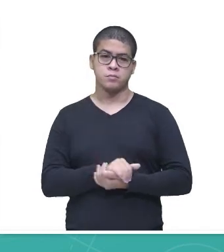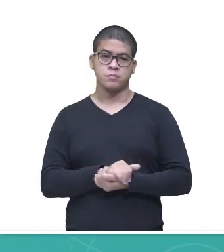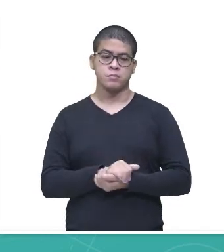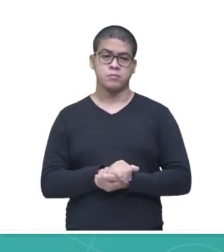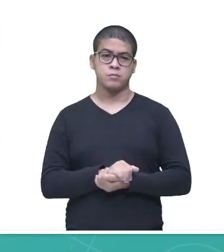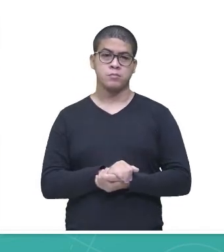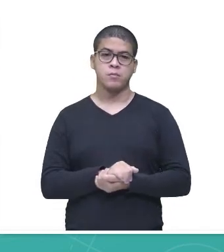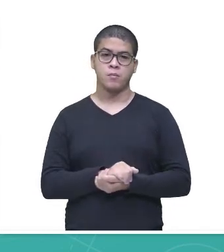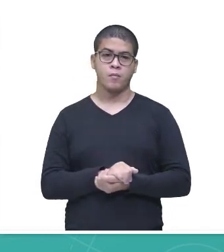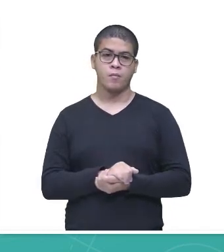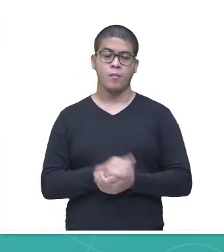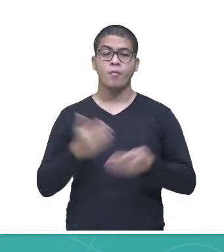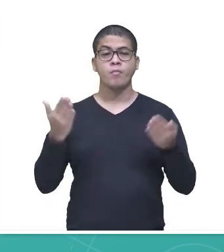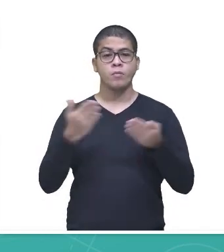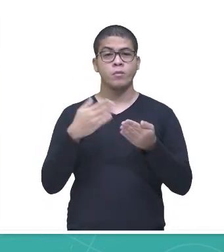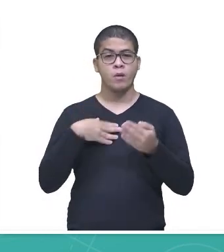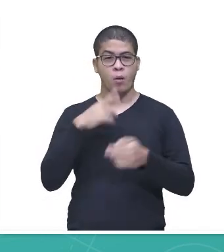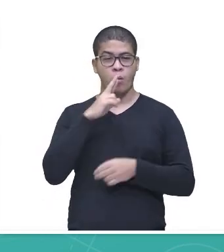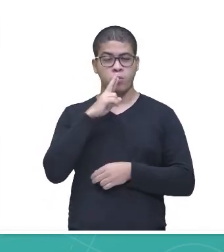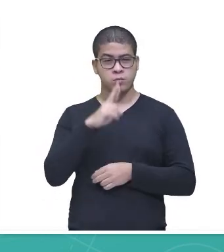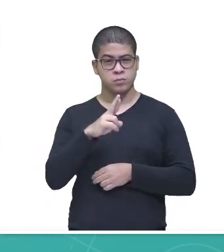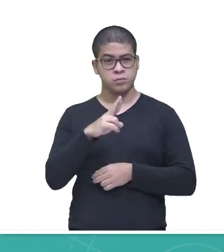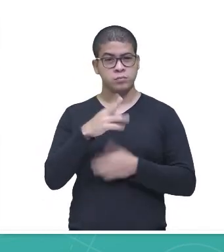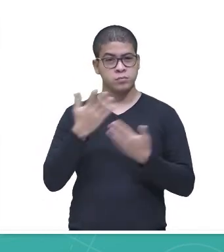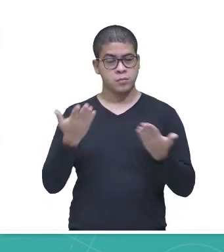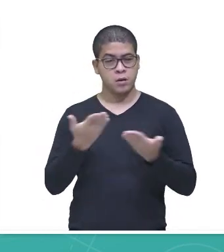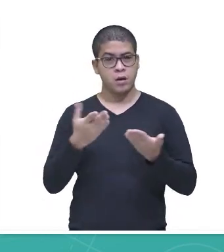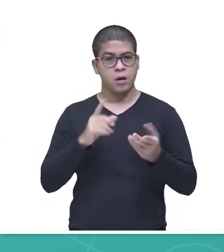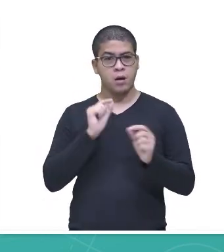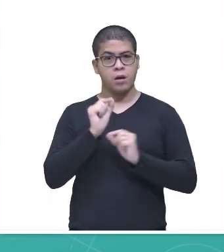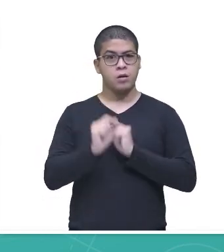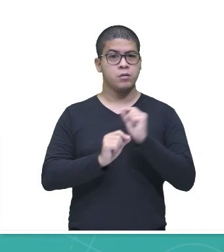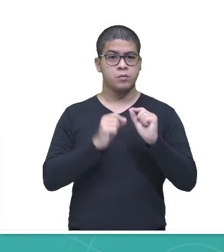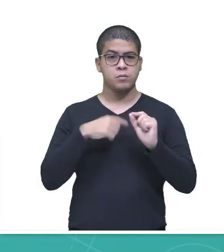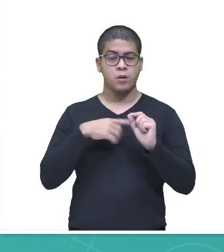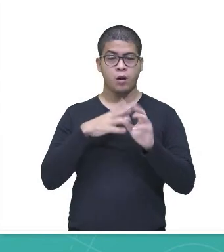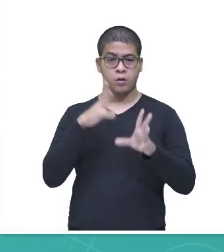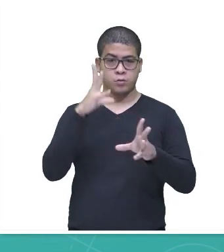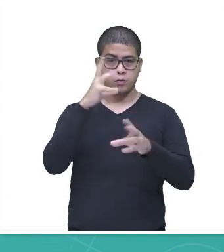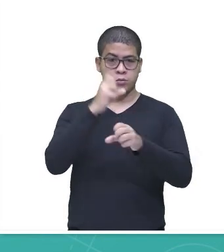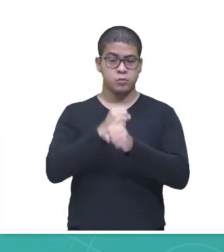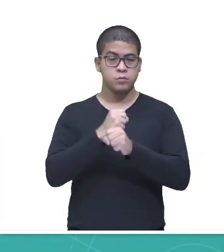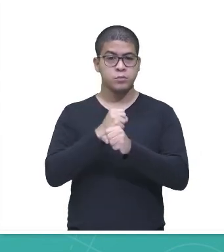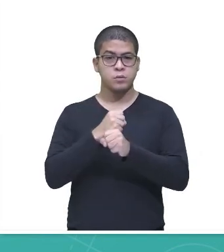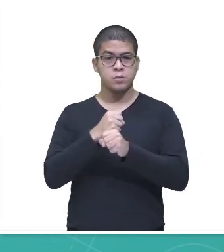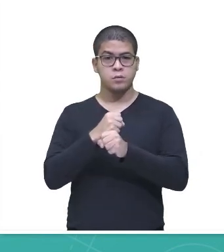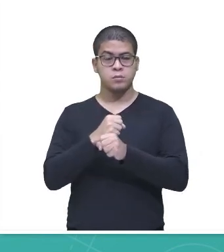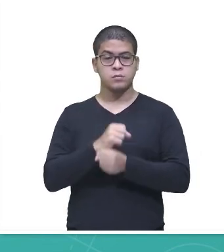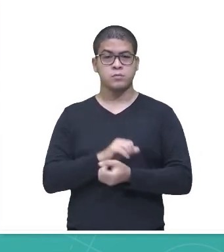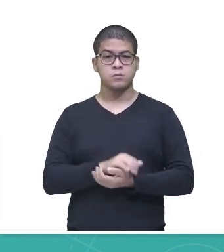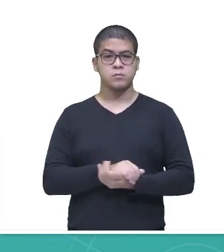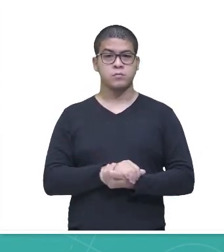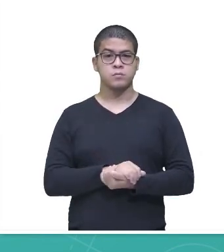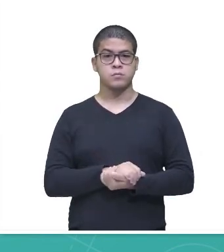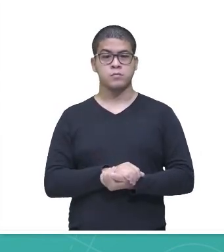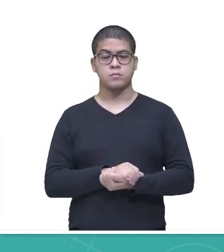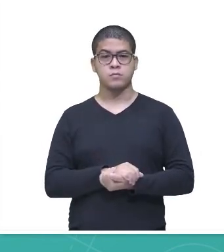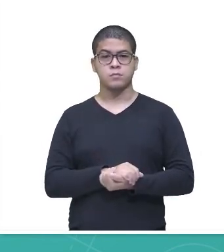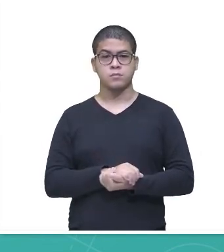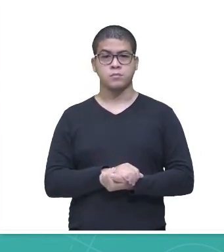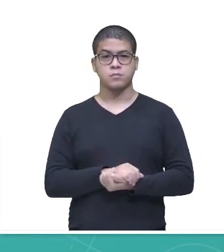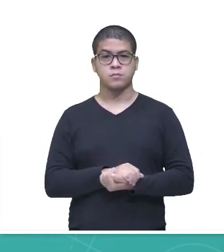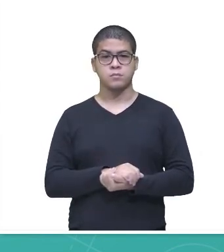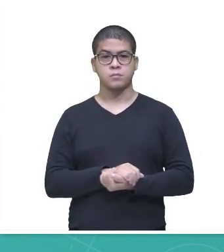Agora vamos ao nosso gabarito. Como eu falei, a gente soma aqui 38 segundos com